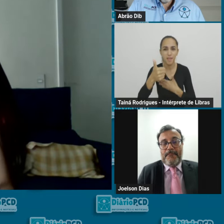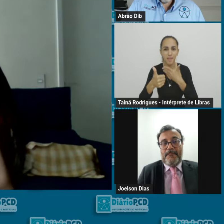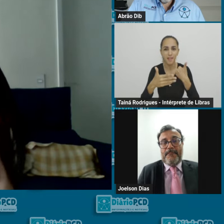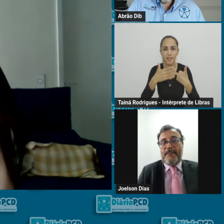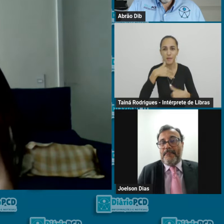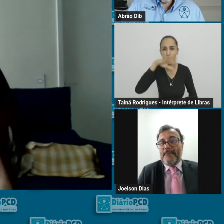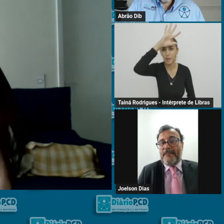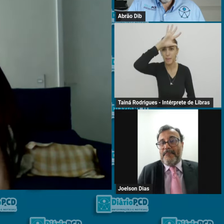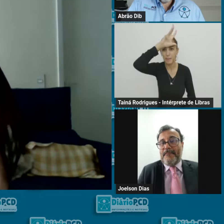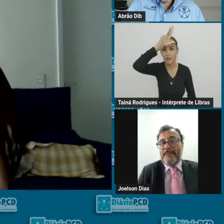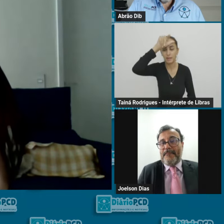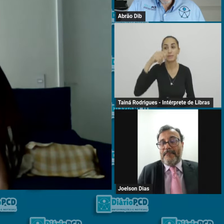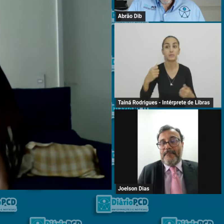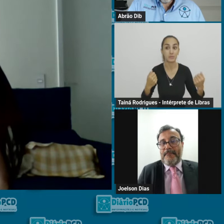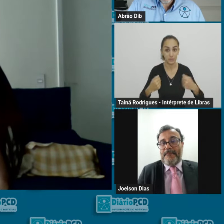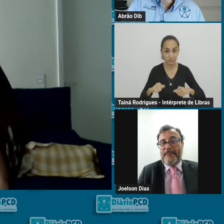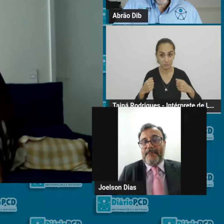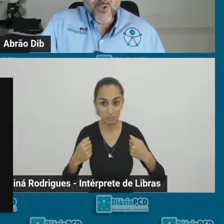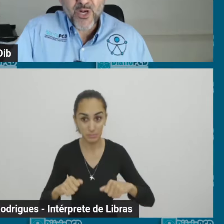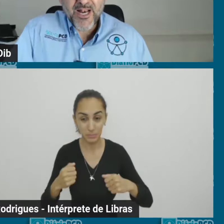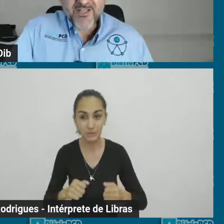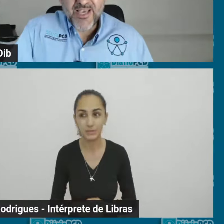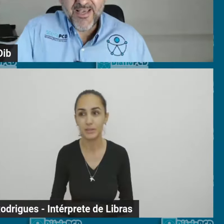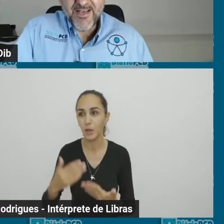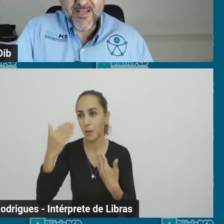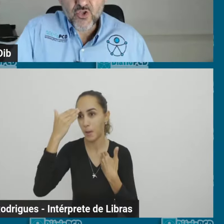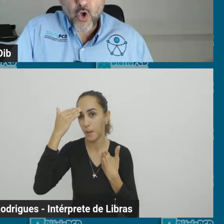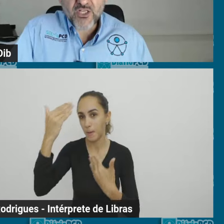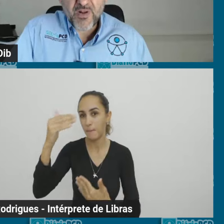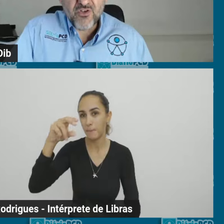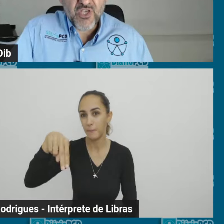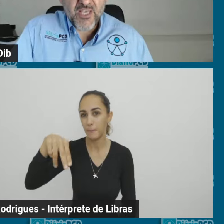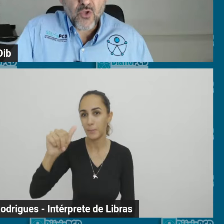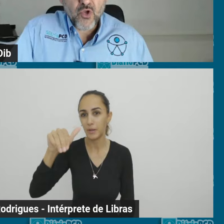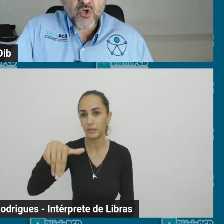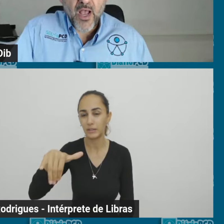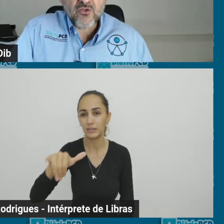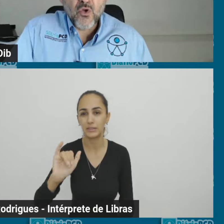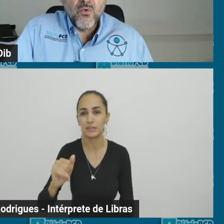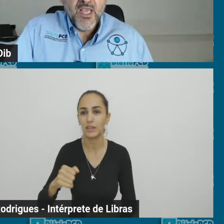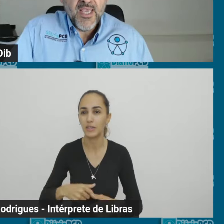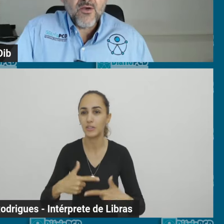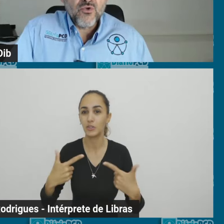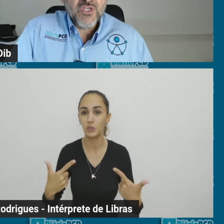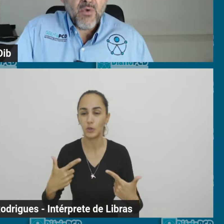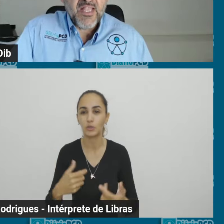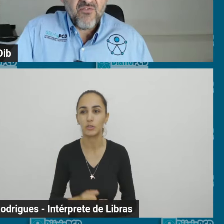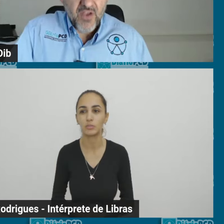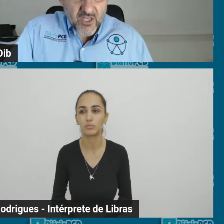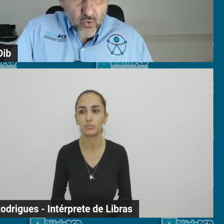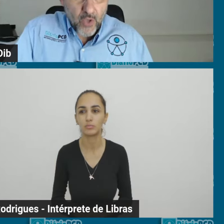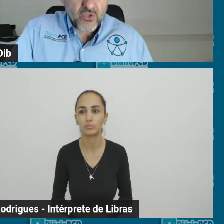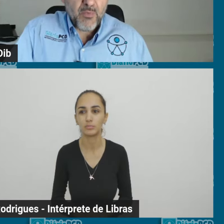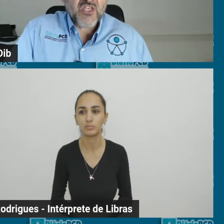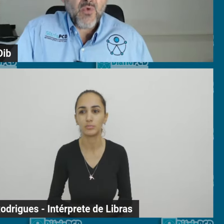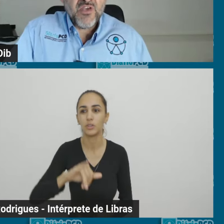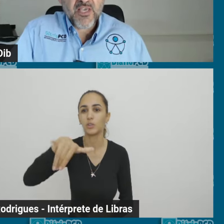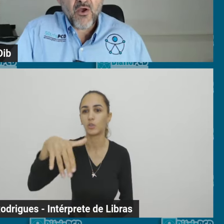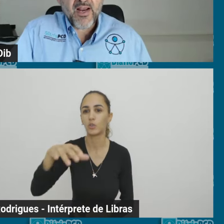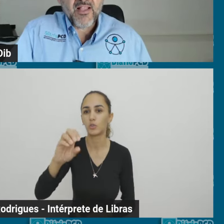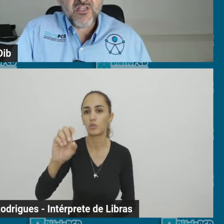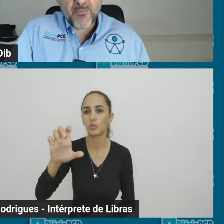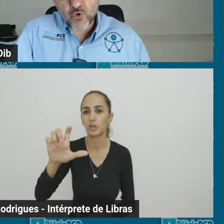tanto precisa. Obrigado, doutora Nancy. Sorte para vocês. Doutor Joelson, inclusão é dever de todos. E, mais